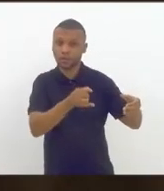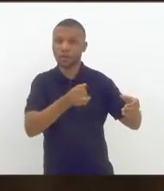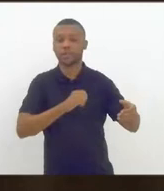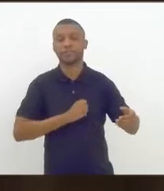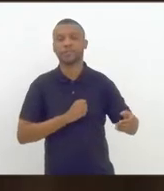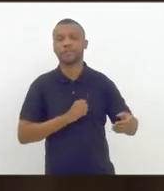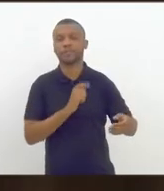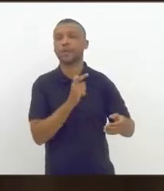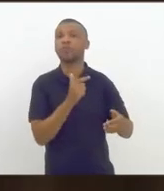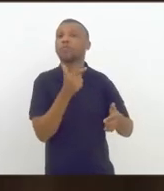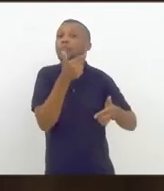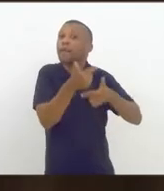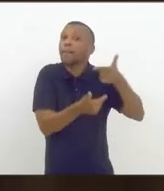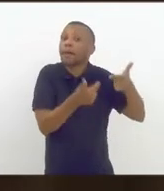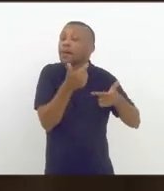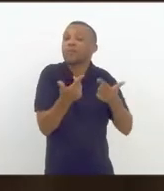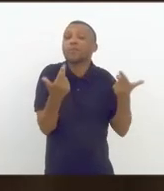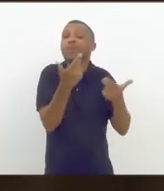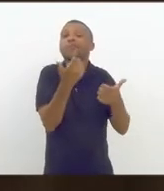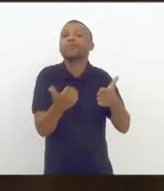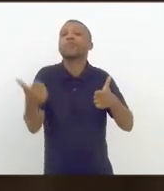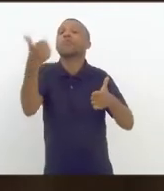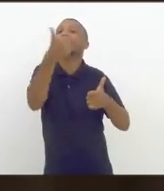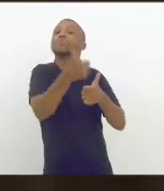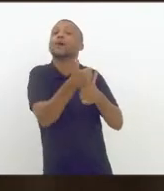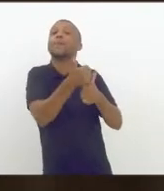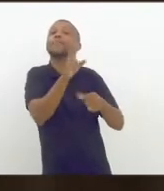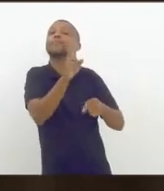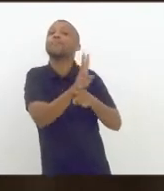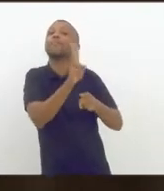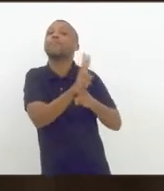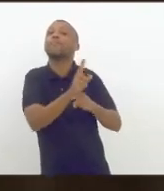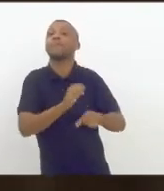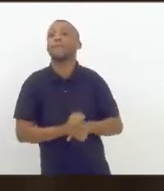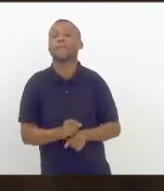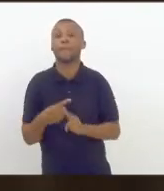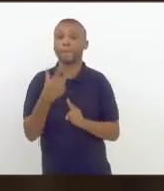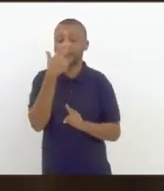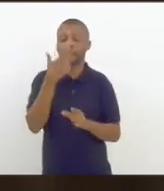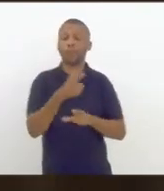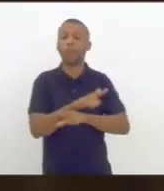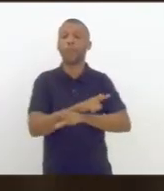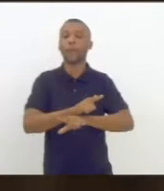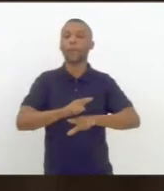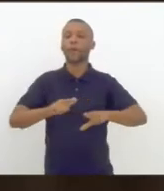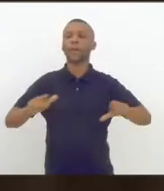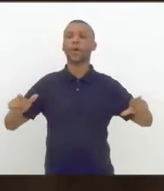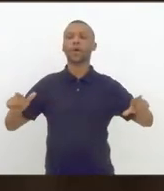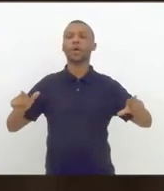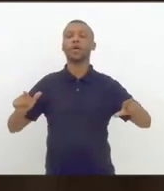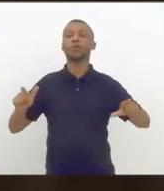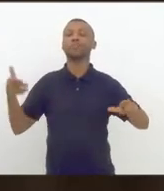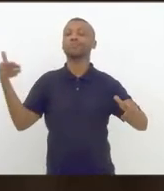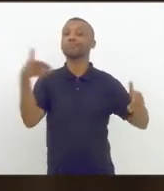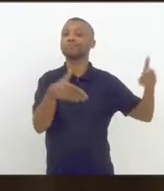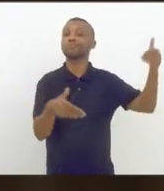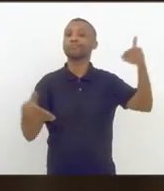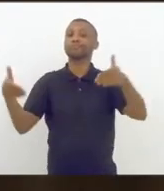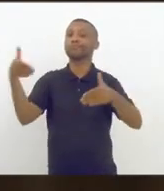funcionado como fosse um STEP, né? Porque há um vácuo imenso de